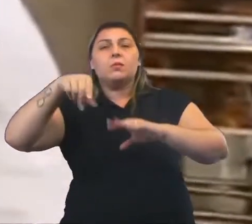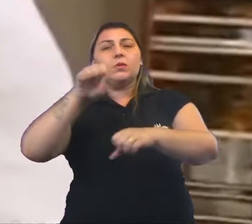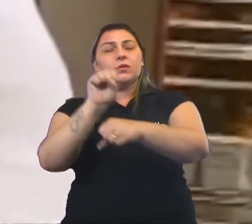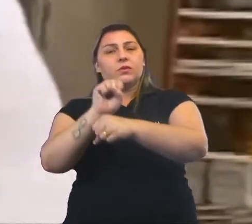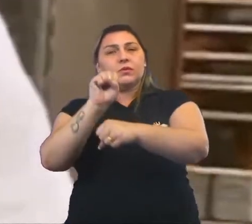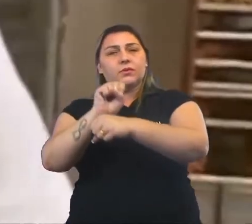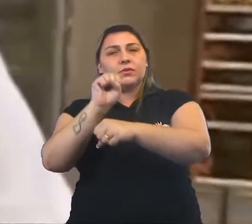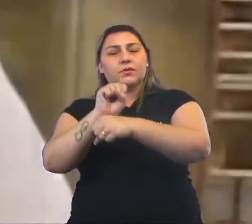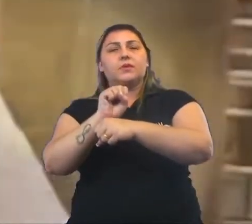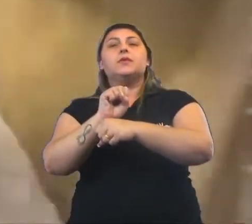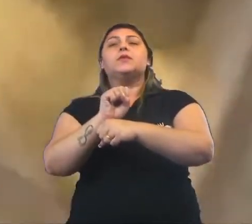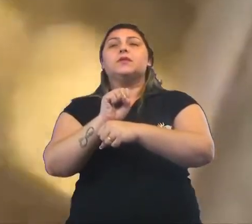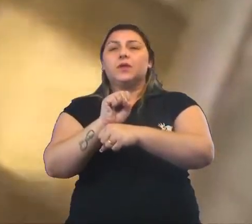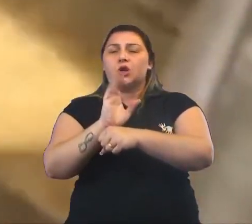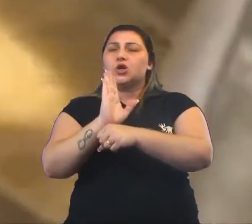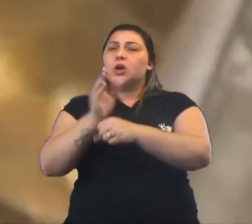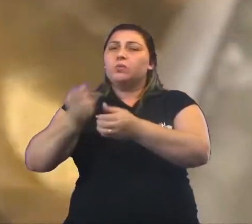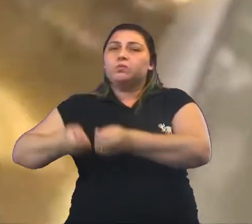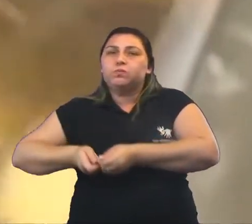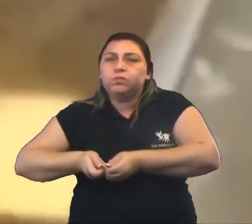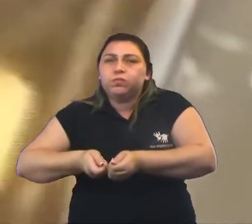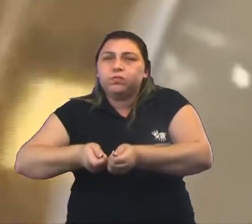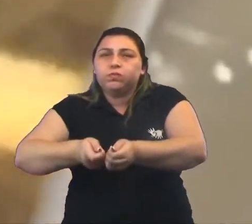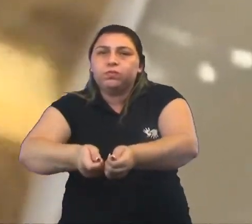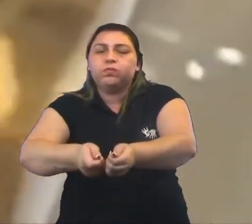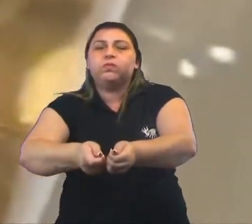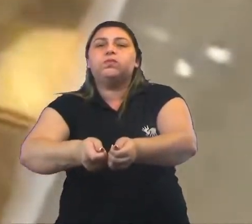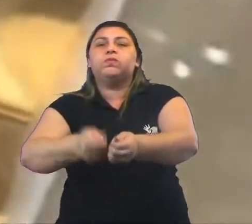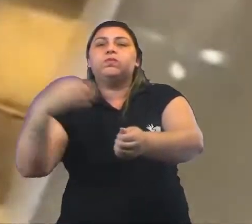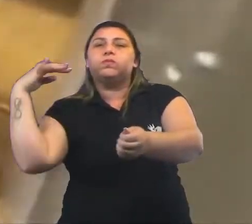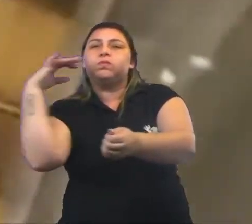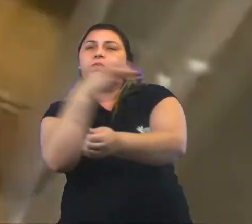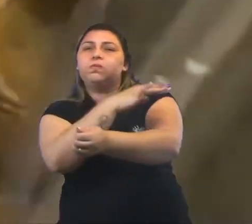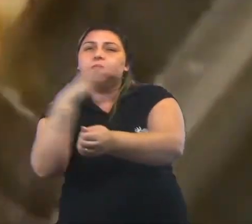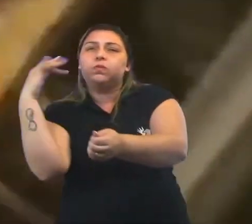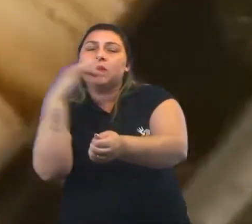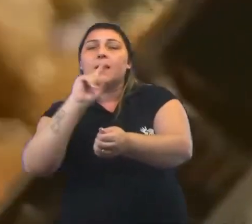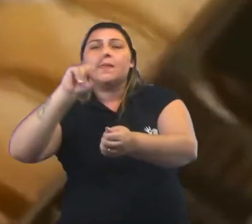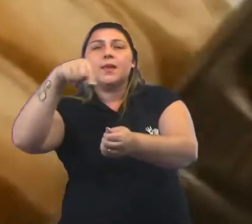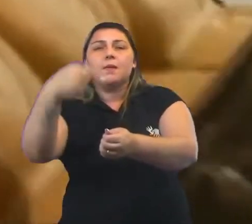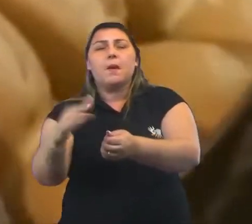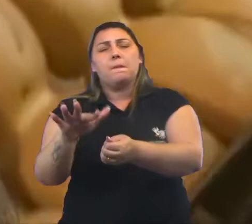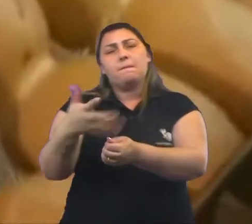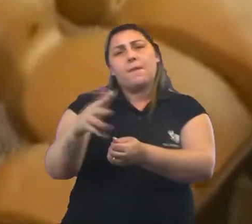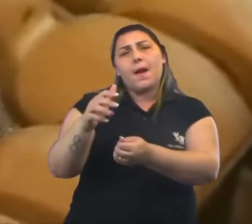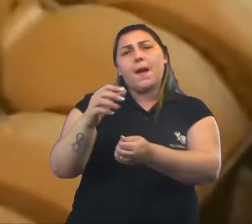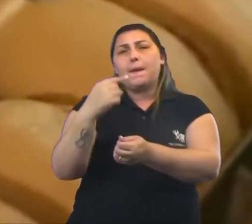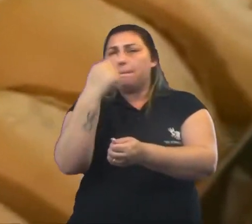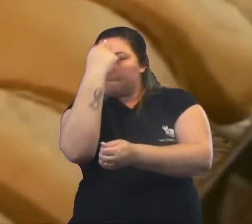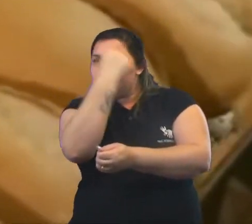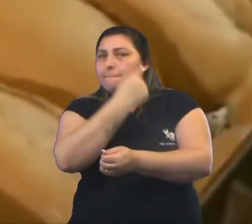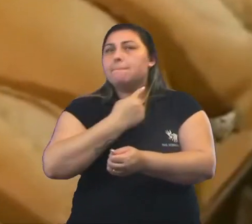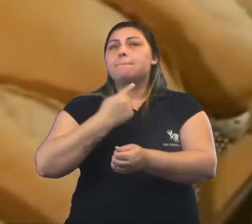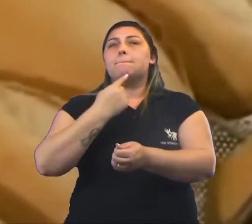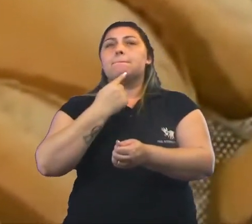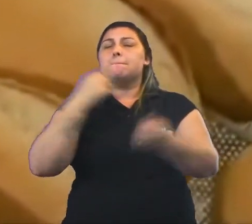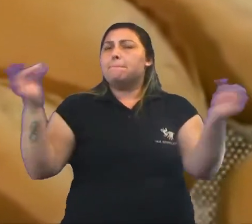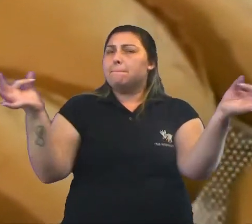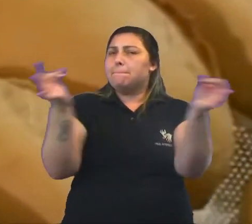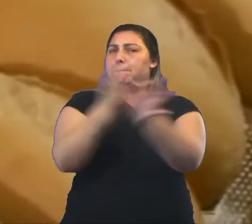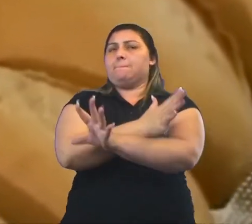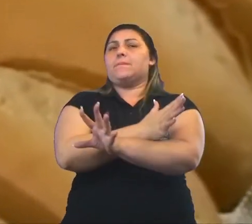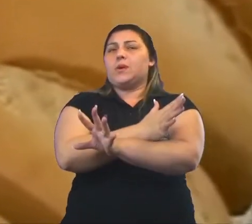o tabuleiro com as massas foi levado ao forno bem quente. Depois de mais ou menos meia hora, eu